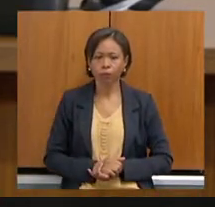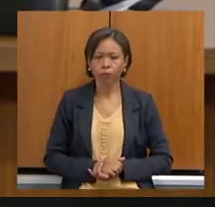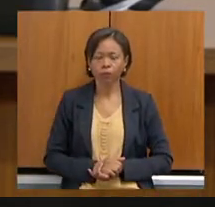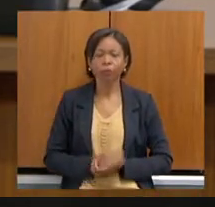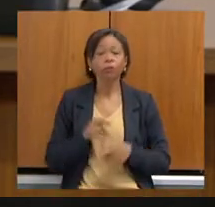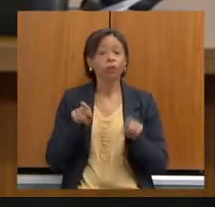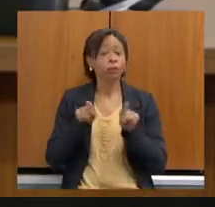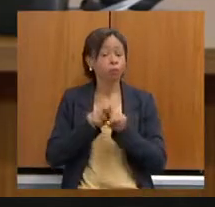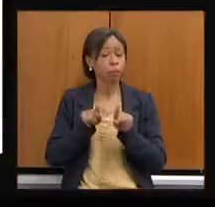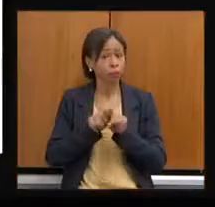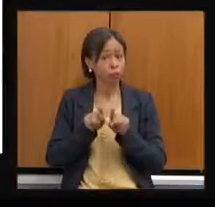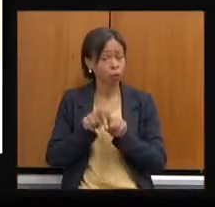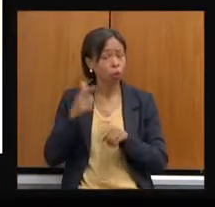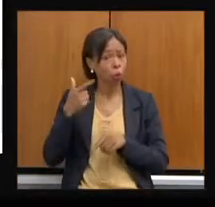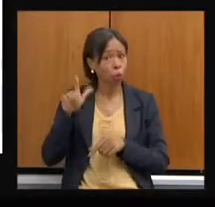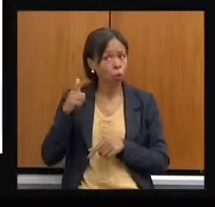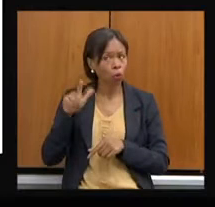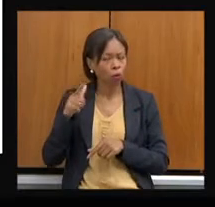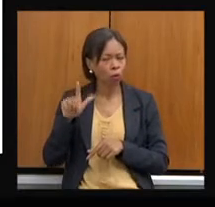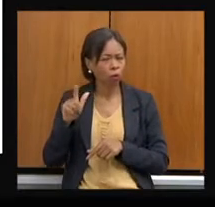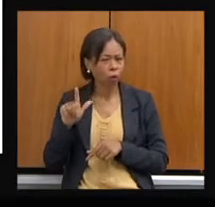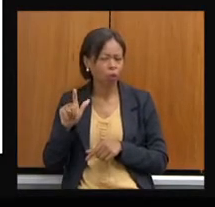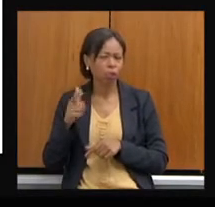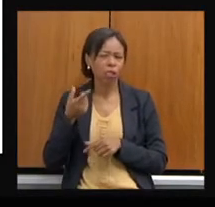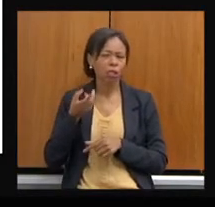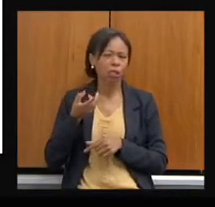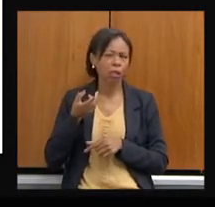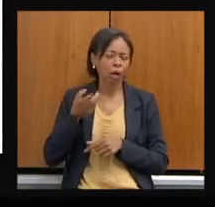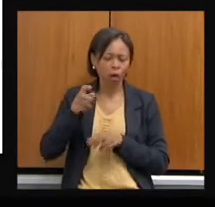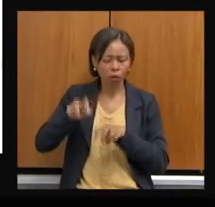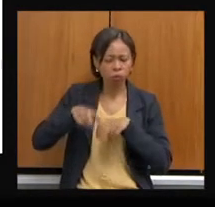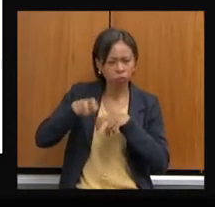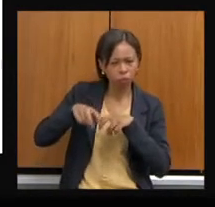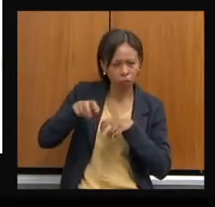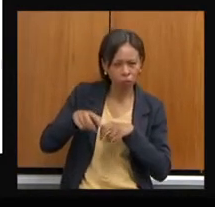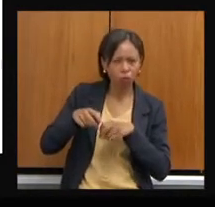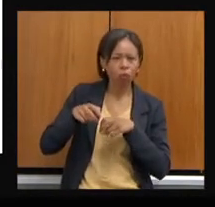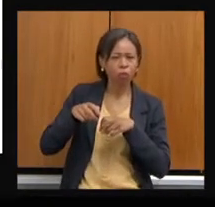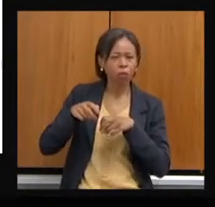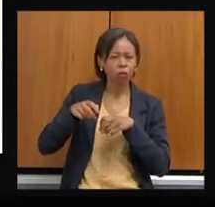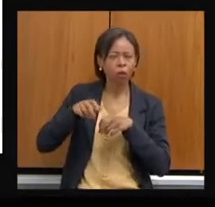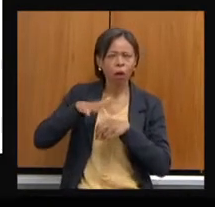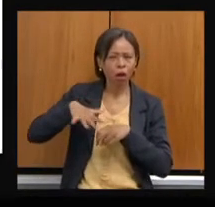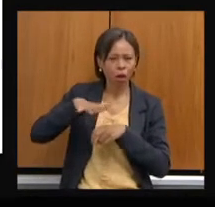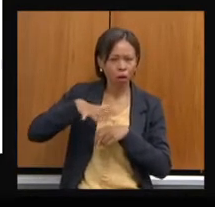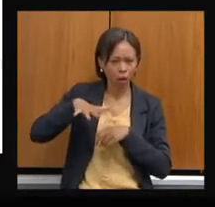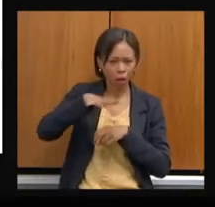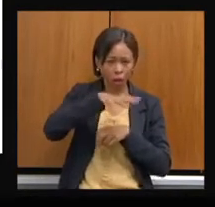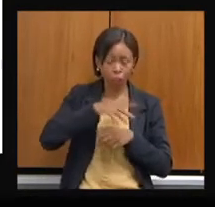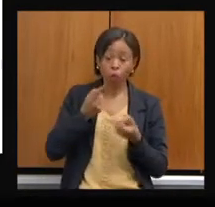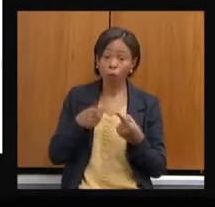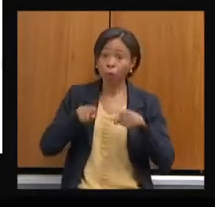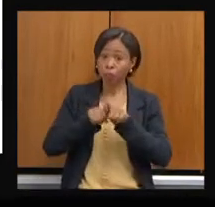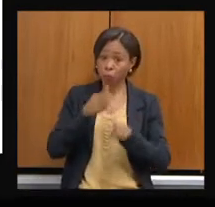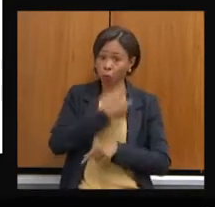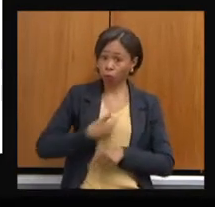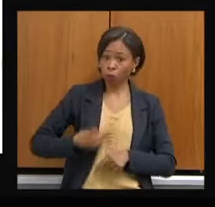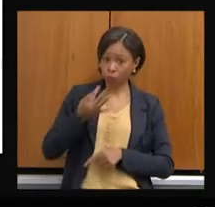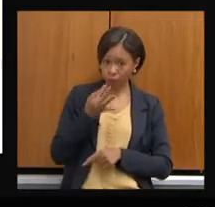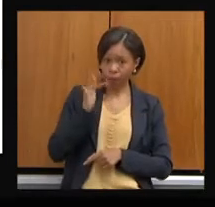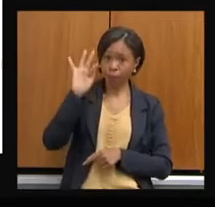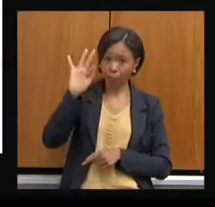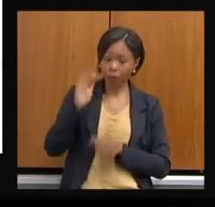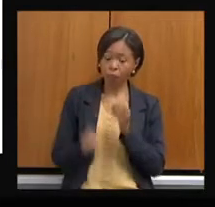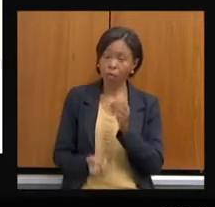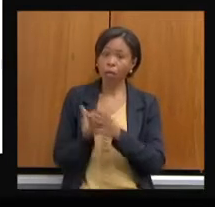e também outros atendimentos de outras culturas agrícolas Estamos bem parceria com o Governo Federal para implantação do